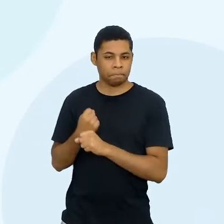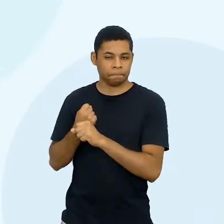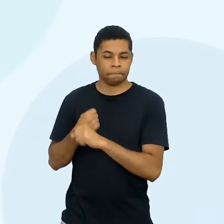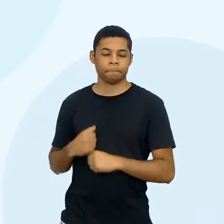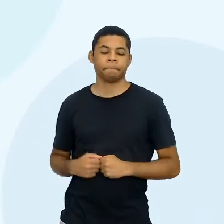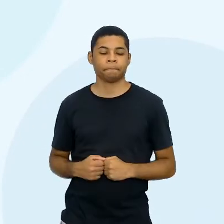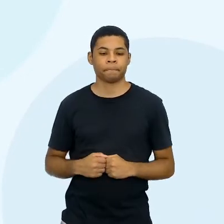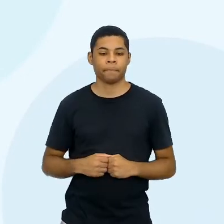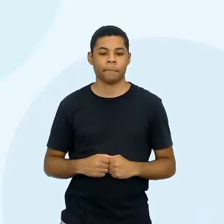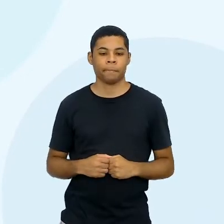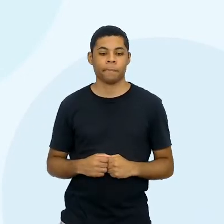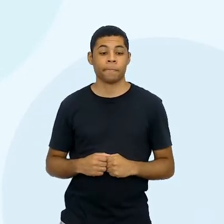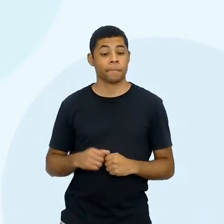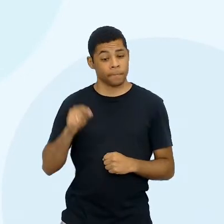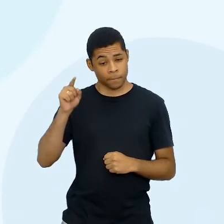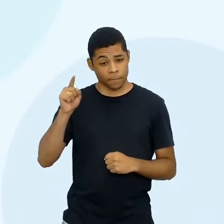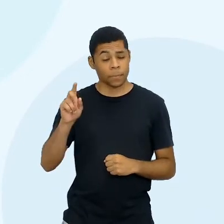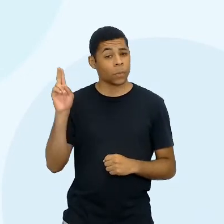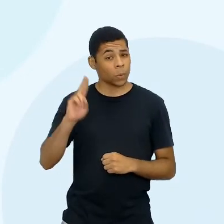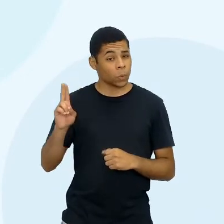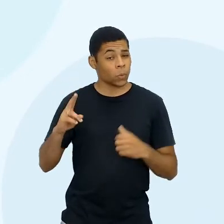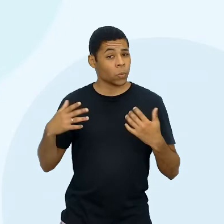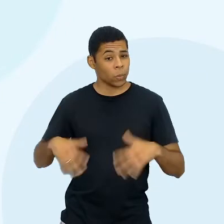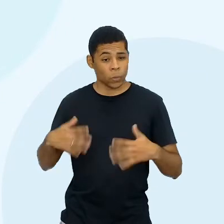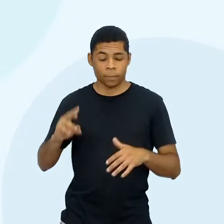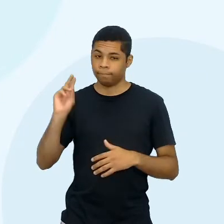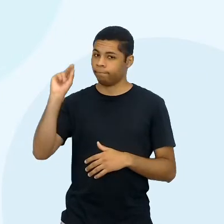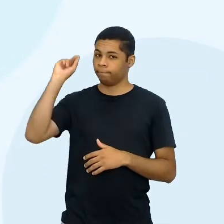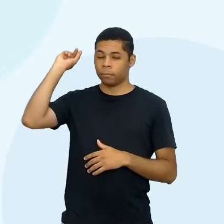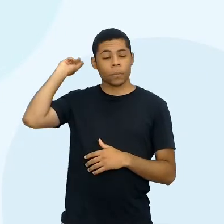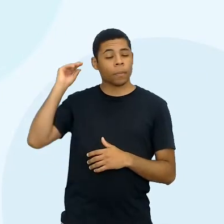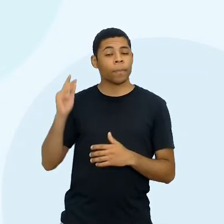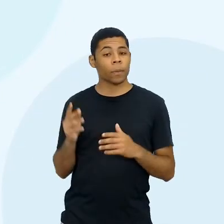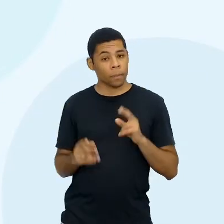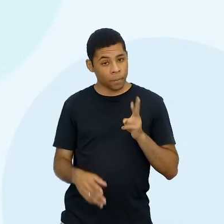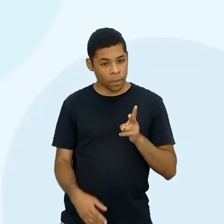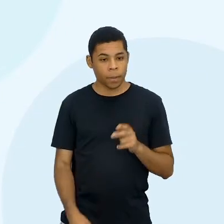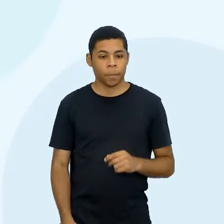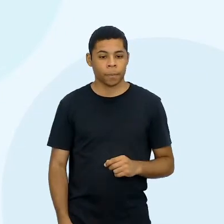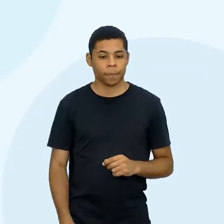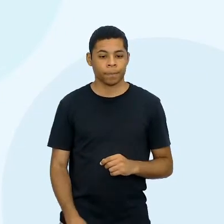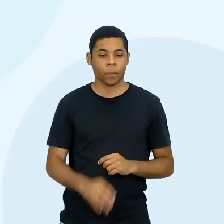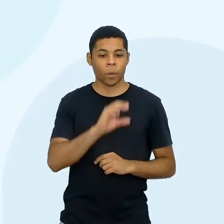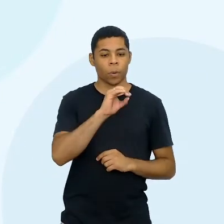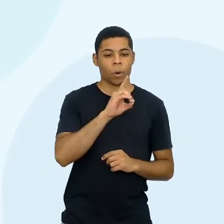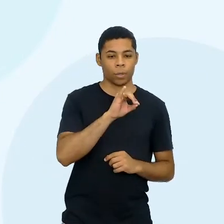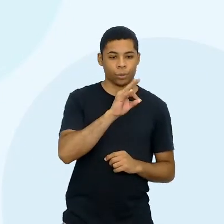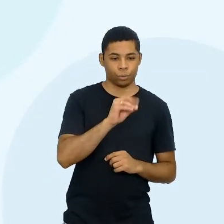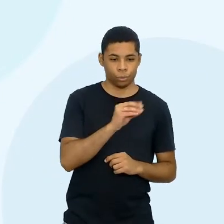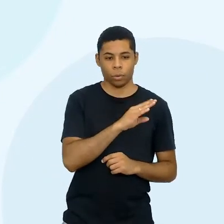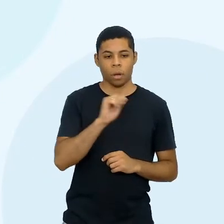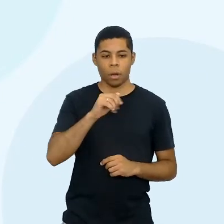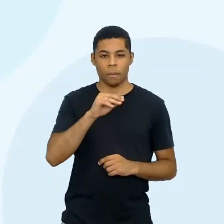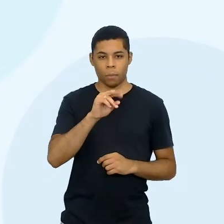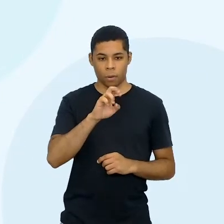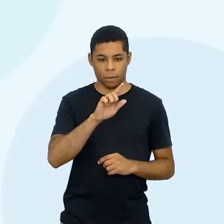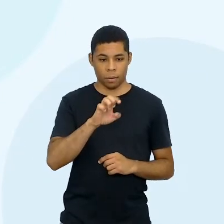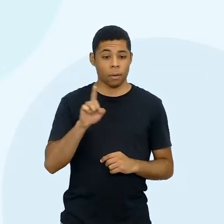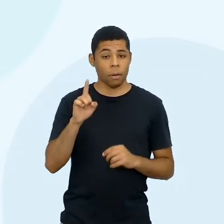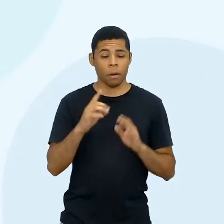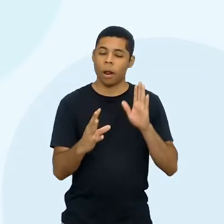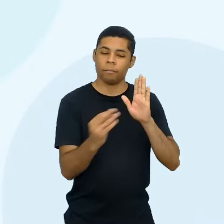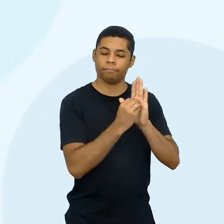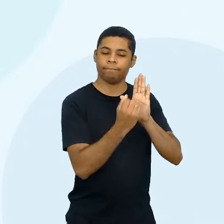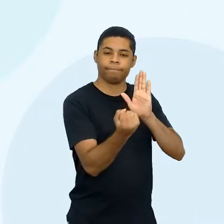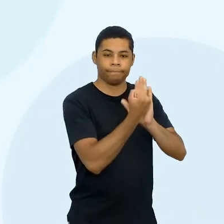tão, né, foi tão usado nas civilizações antigas que o código Hammurabi, né, ele também foi escrito numa